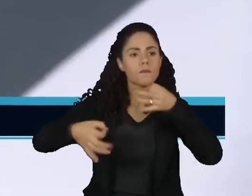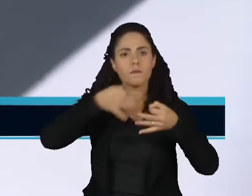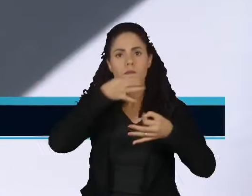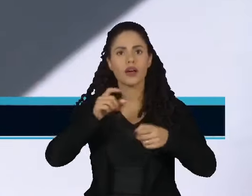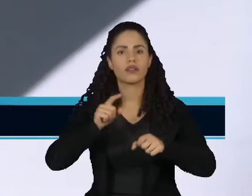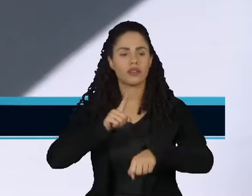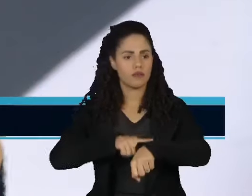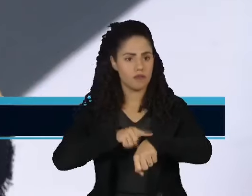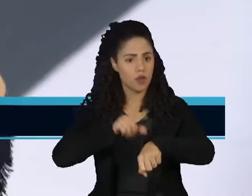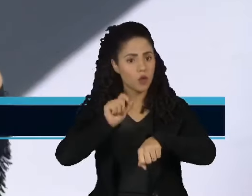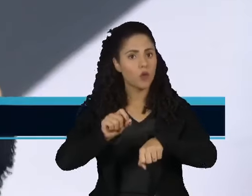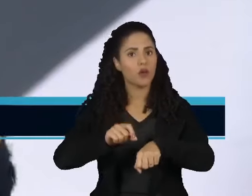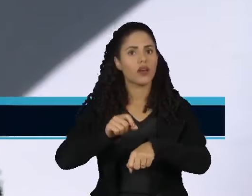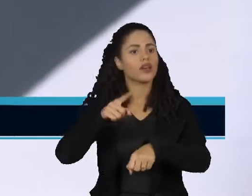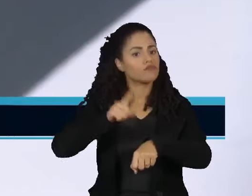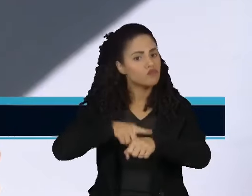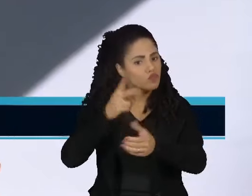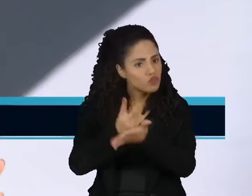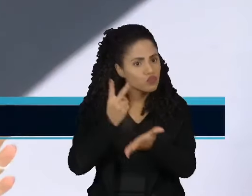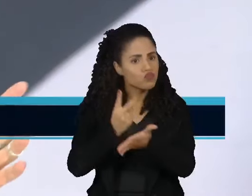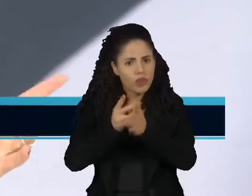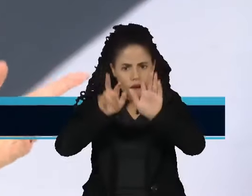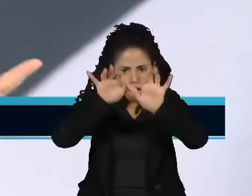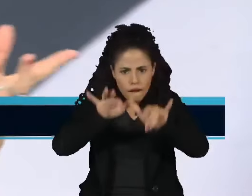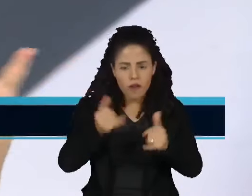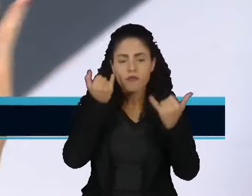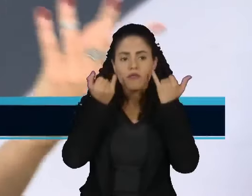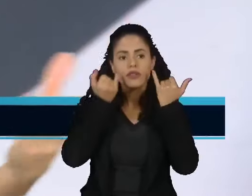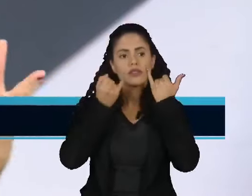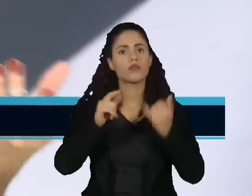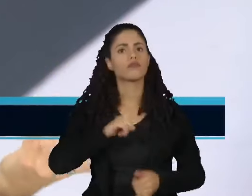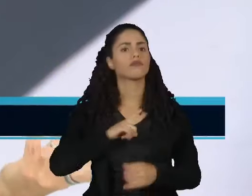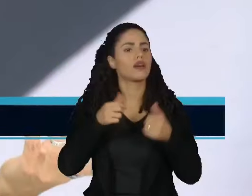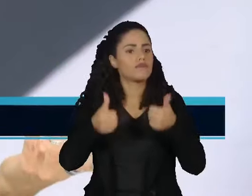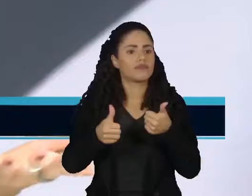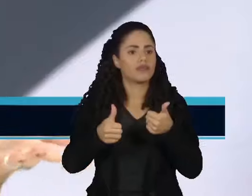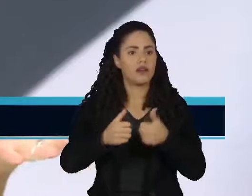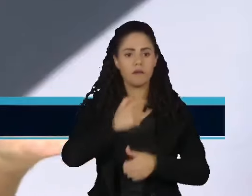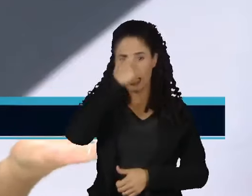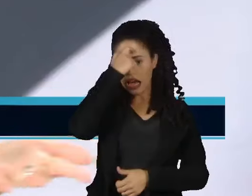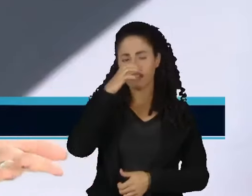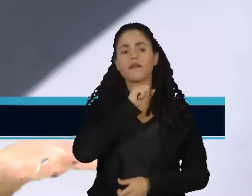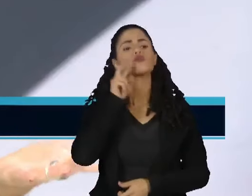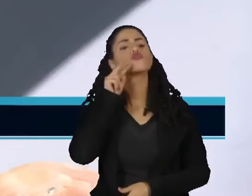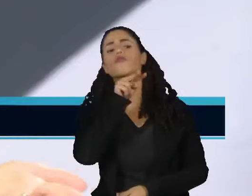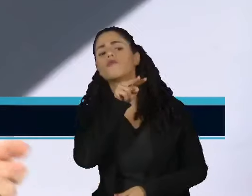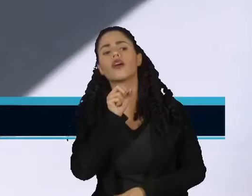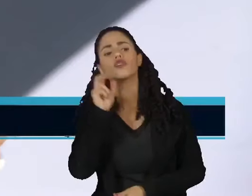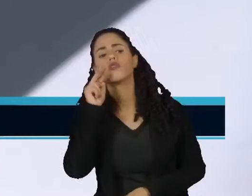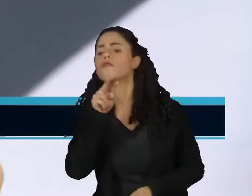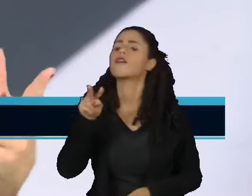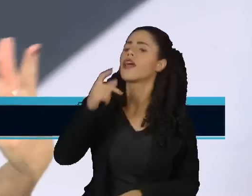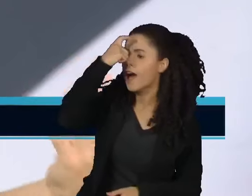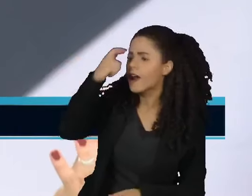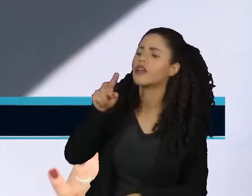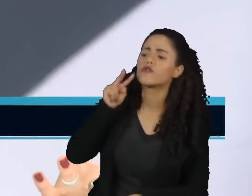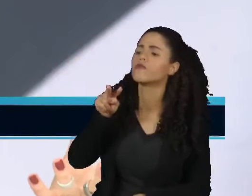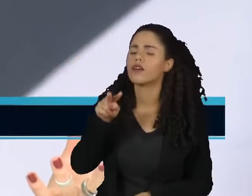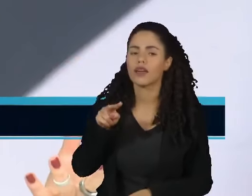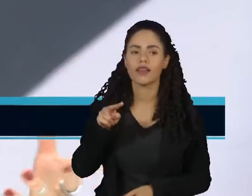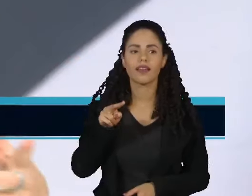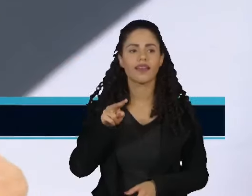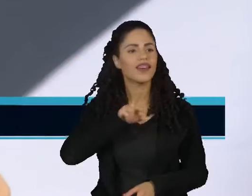ao mesmo tempo ali junto, fazendo verificação de dados, caráter não é assim, né? Deixa eu ver, tiquei realmente a pessoa... Não, você tem um